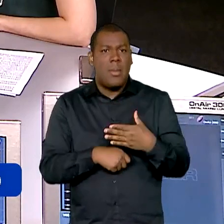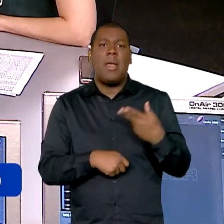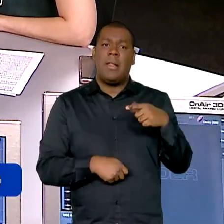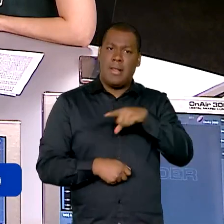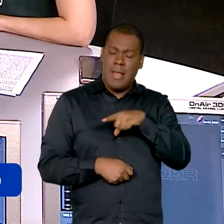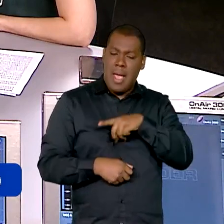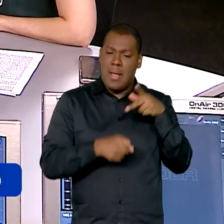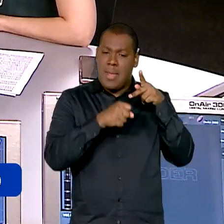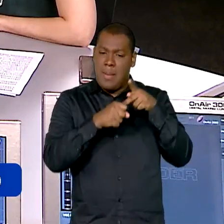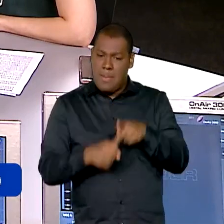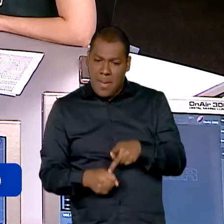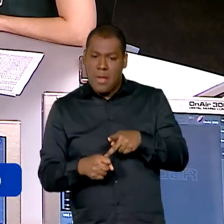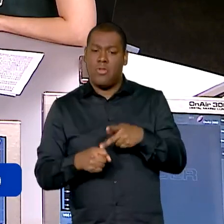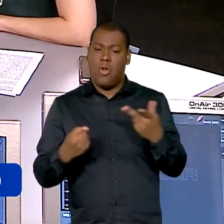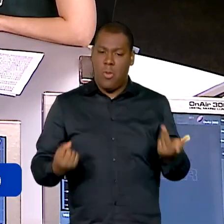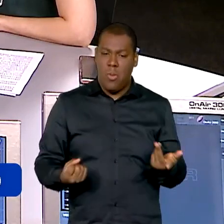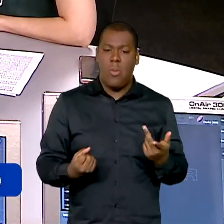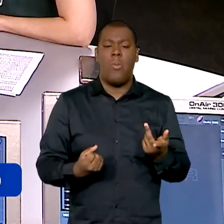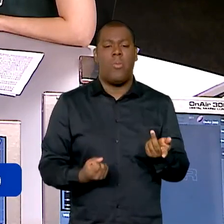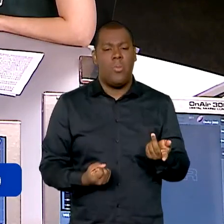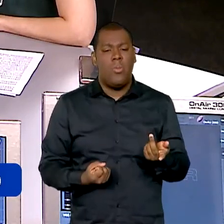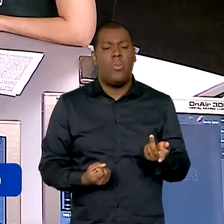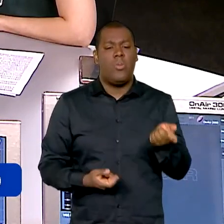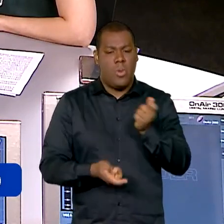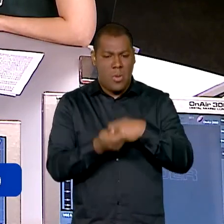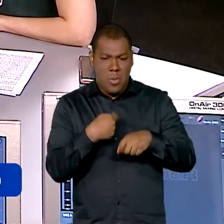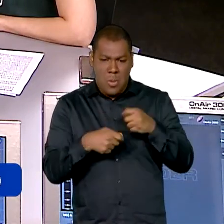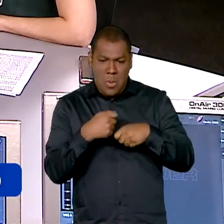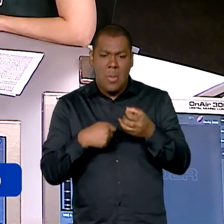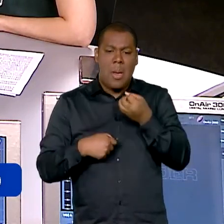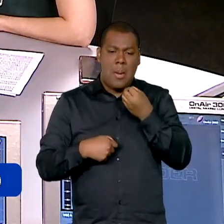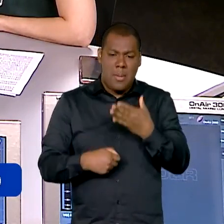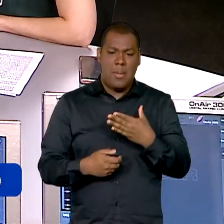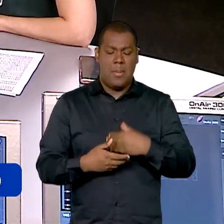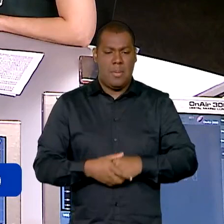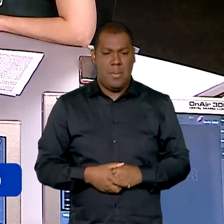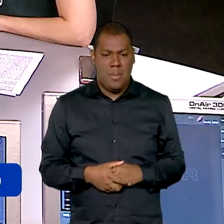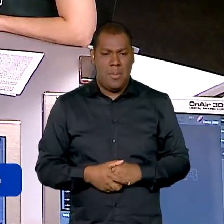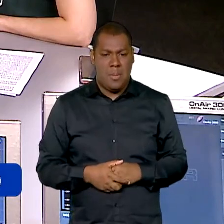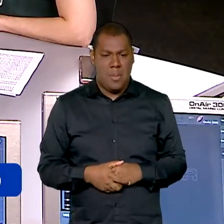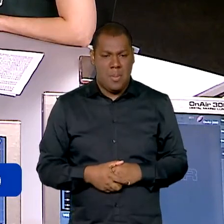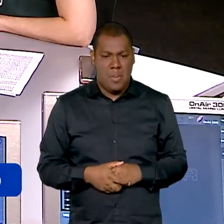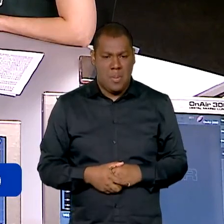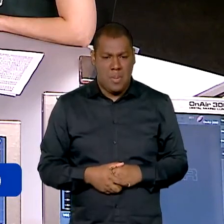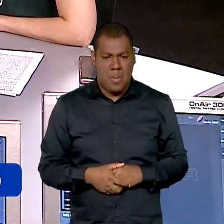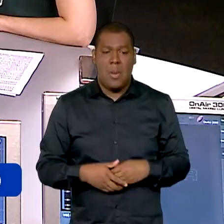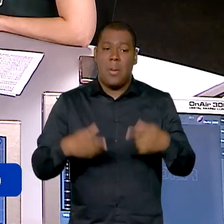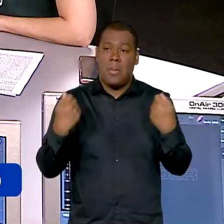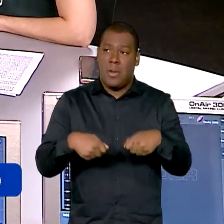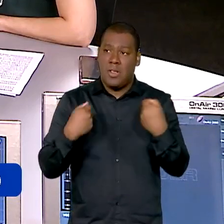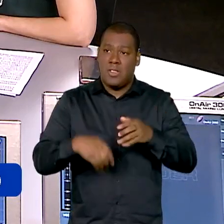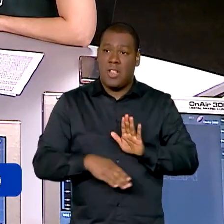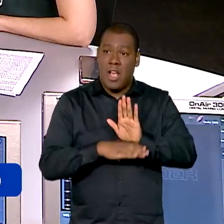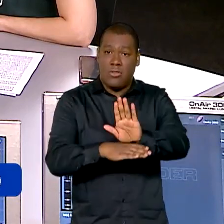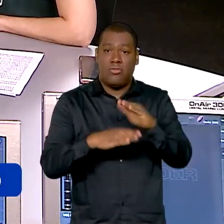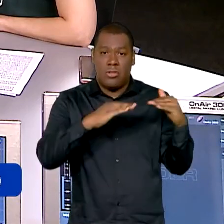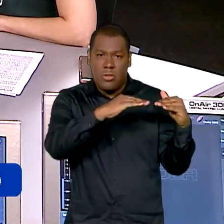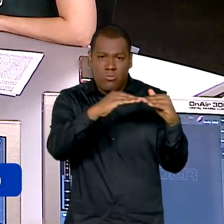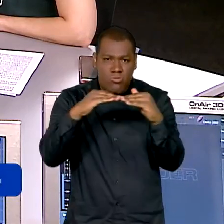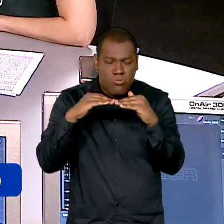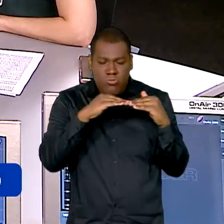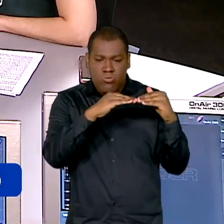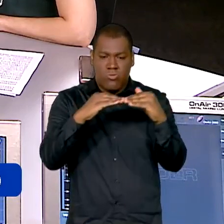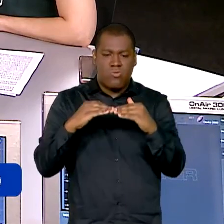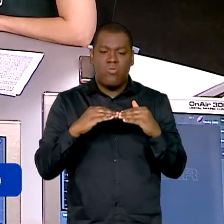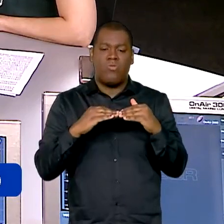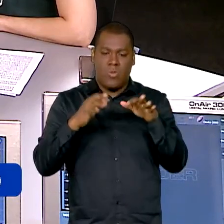petróleo, tem outras fontes de receita. Então, você tem que cuidar para fazer equidade, justiça. E